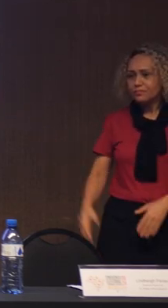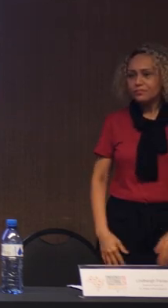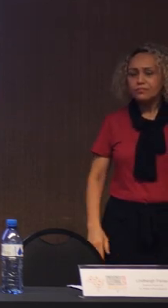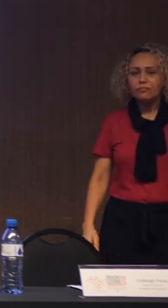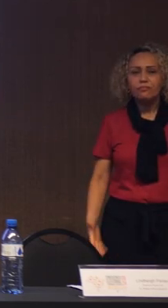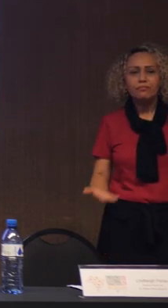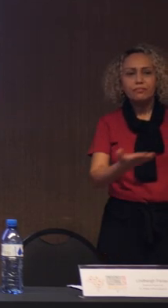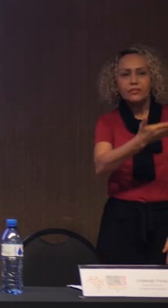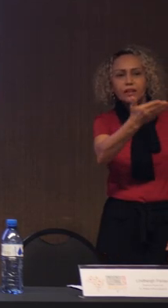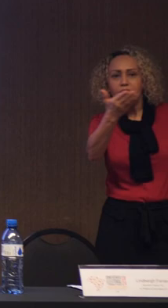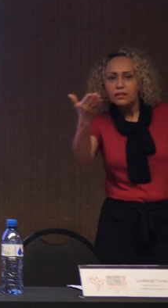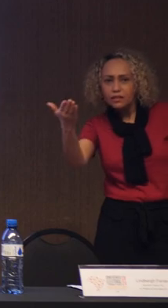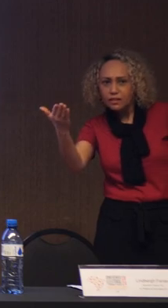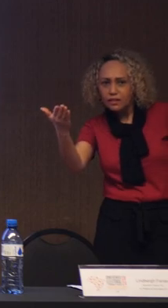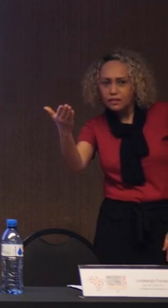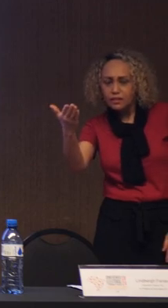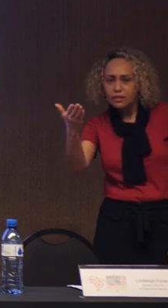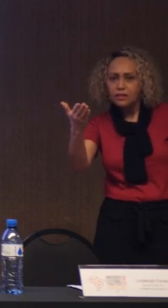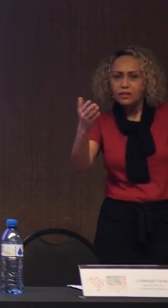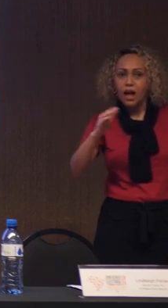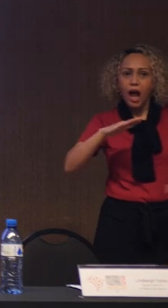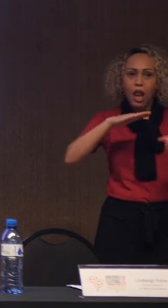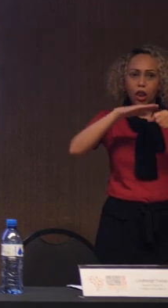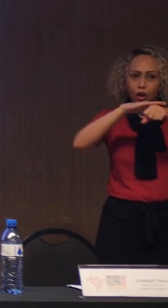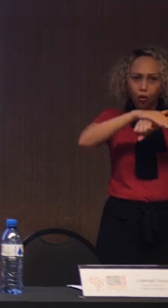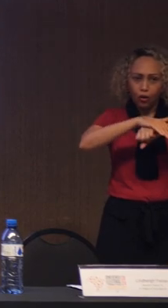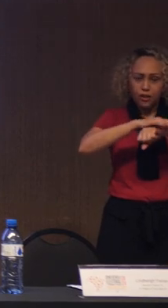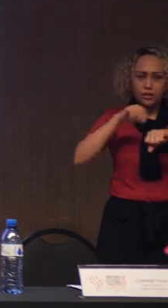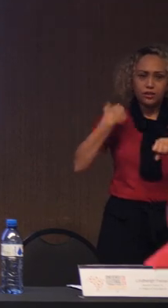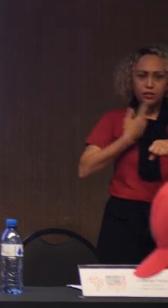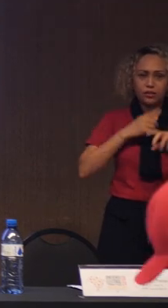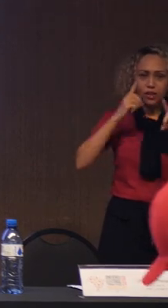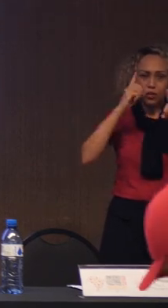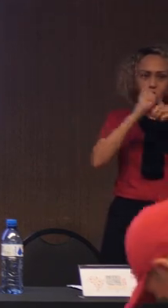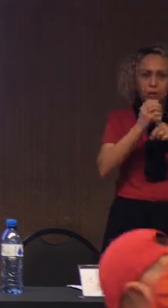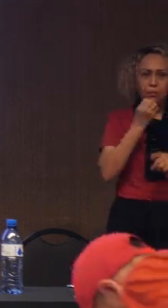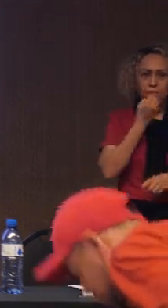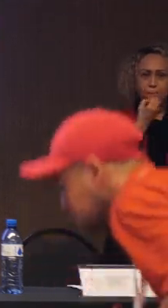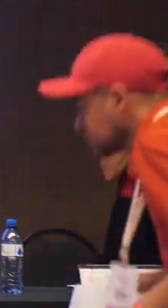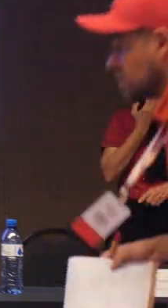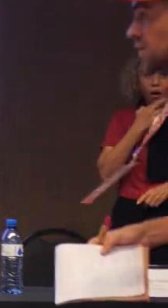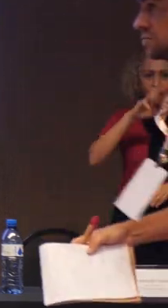Vez, companheirada, nos vemos na atividade à noite. Bom almoço para todos e todas e até a vitória.